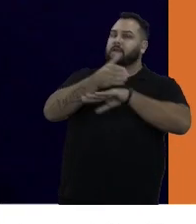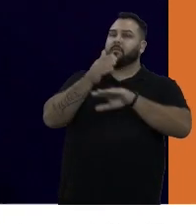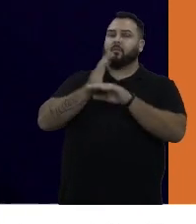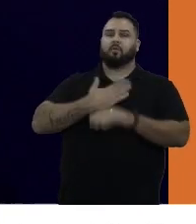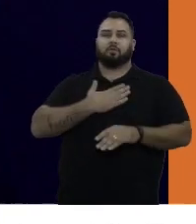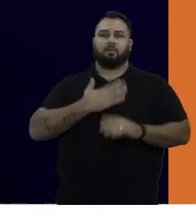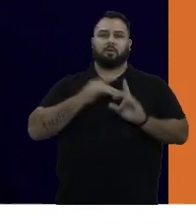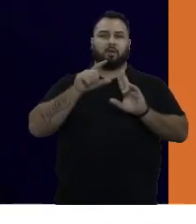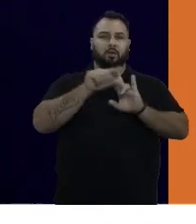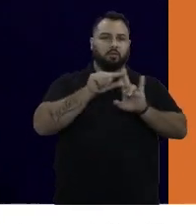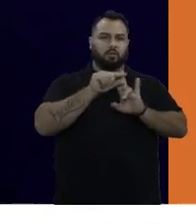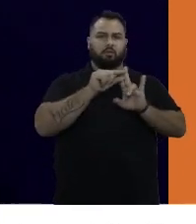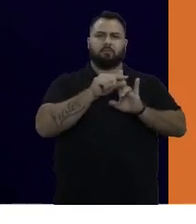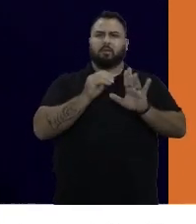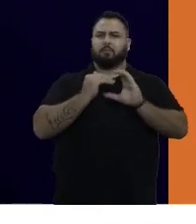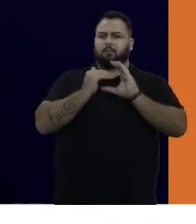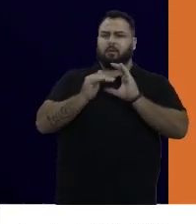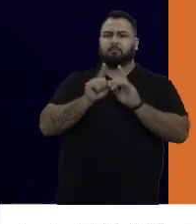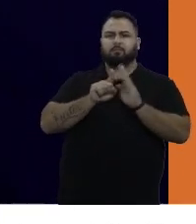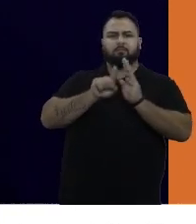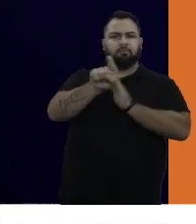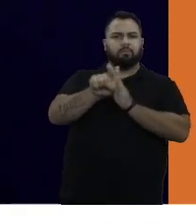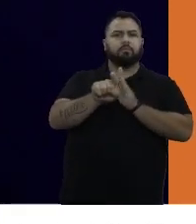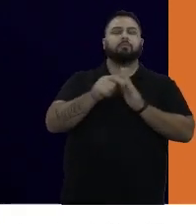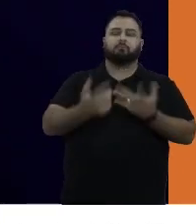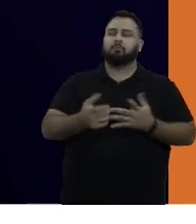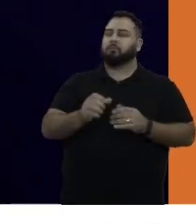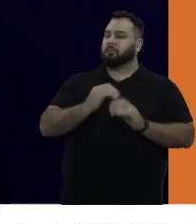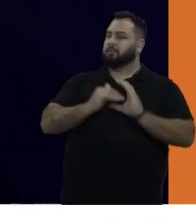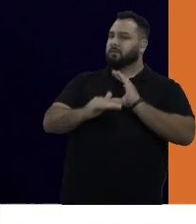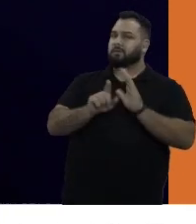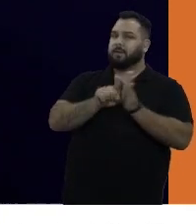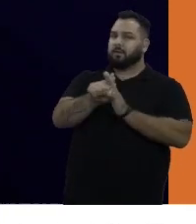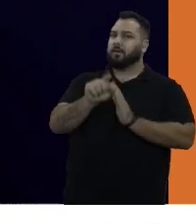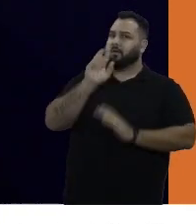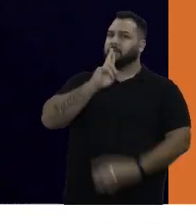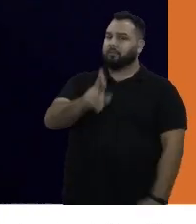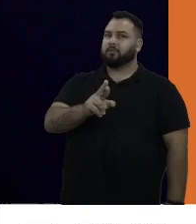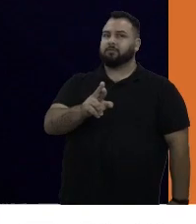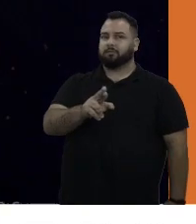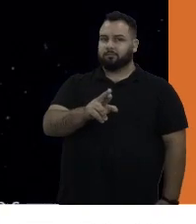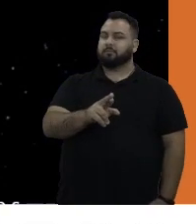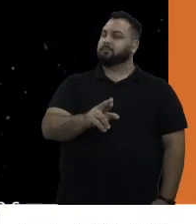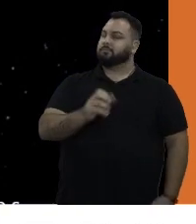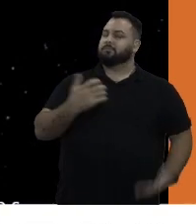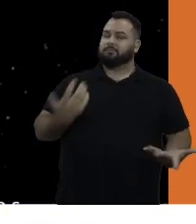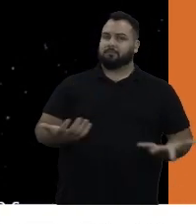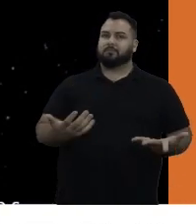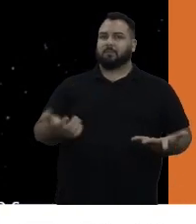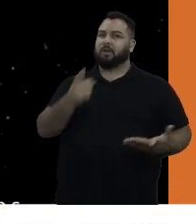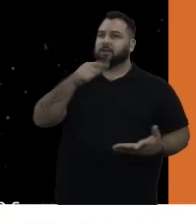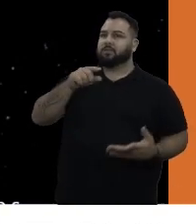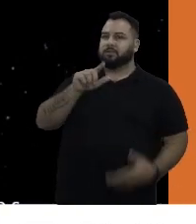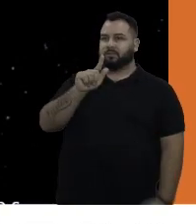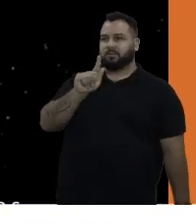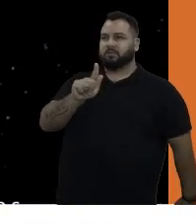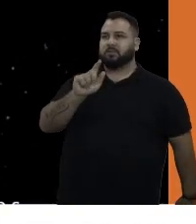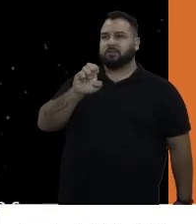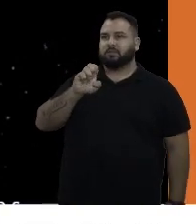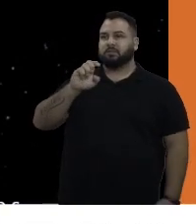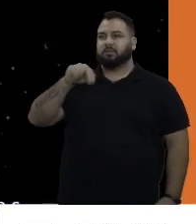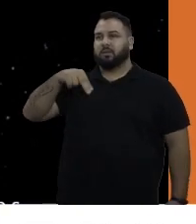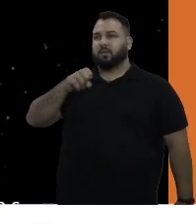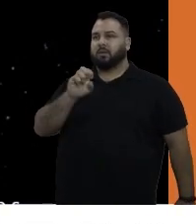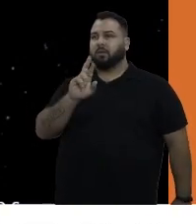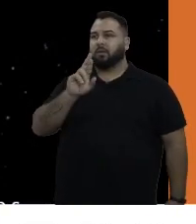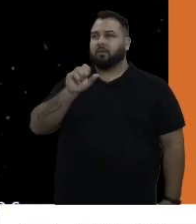uma pergunta lá no inbox. Alguma coisa ficou com a dúvida, pode me mandar que eu respondo, gente. Vai lá, Gênesis Honorato no LinkedIn, me segue lá e